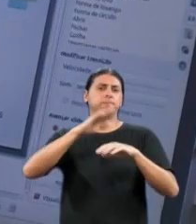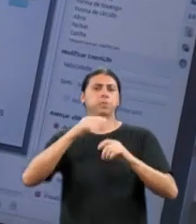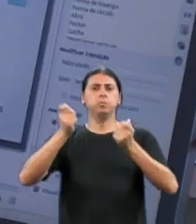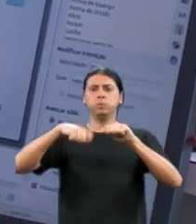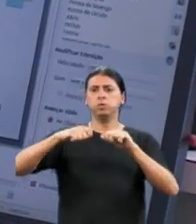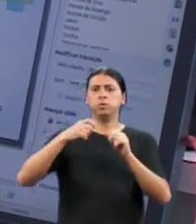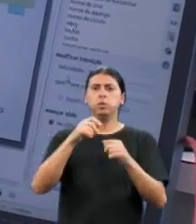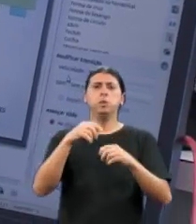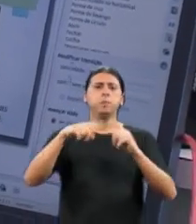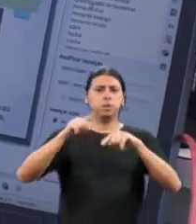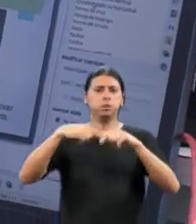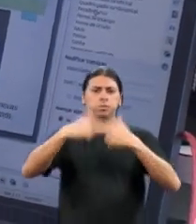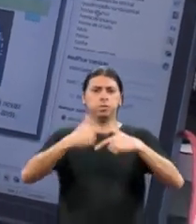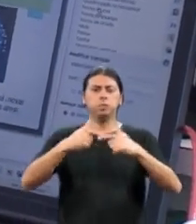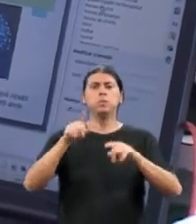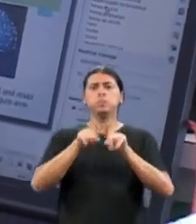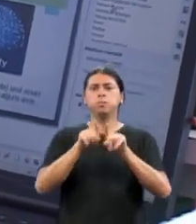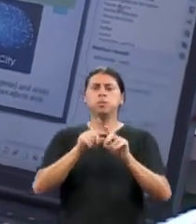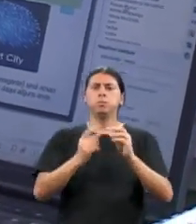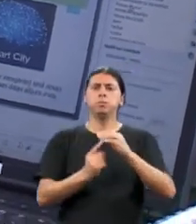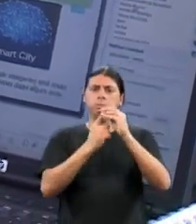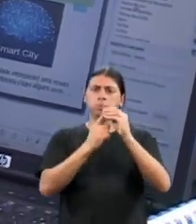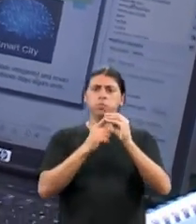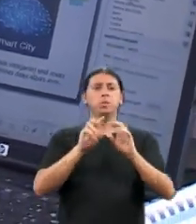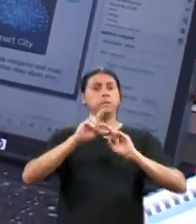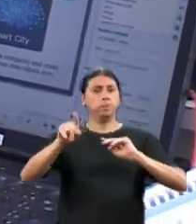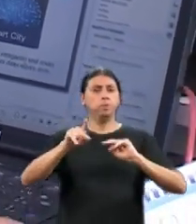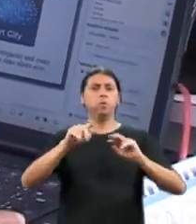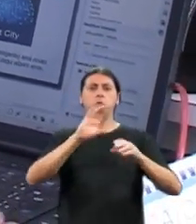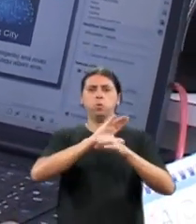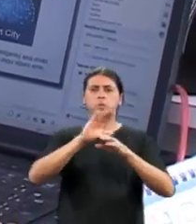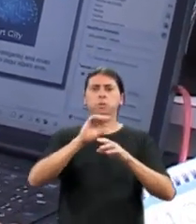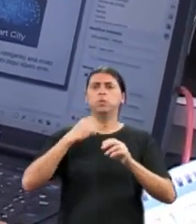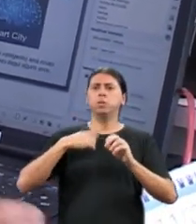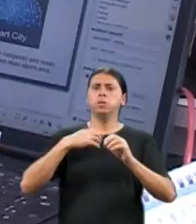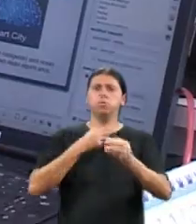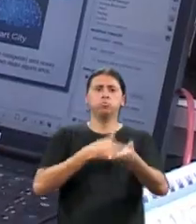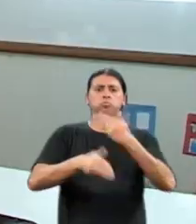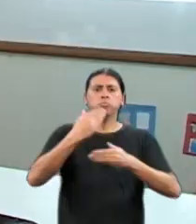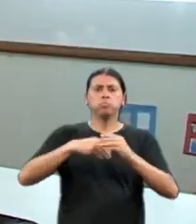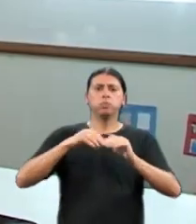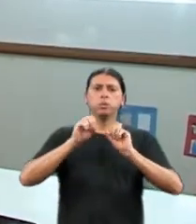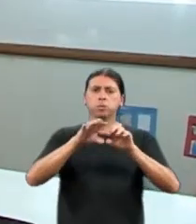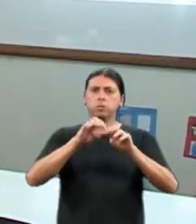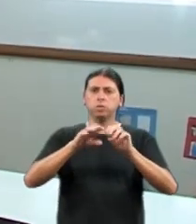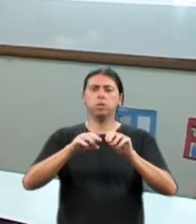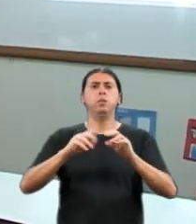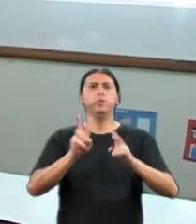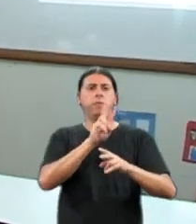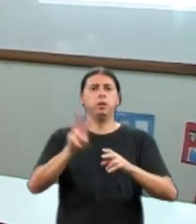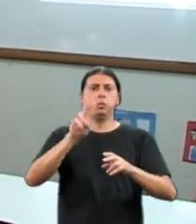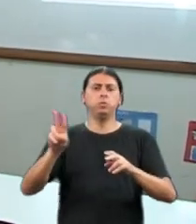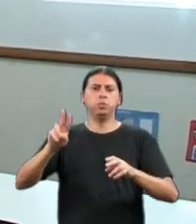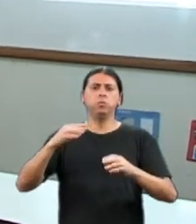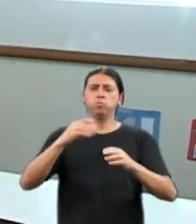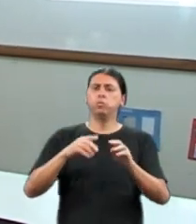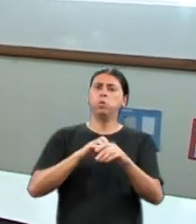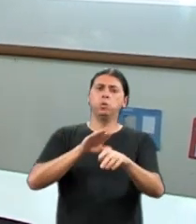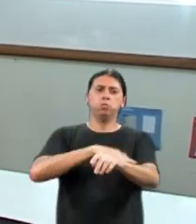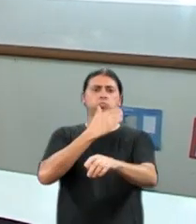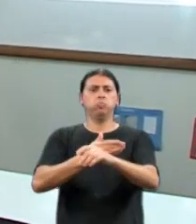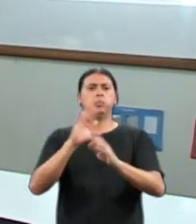para o mercado. O principal diferencial dos cursos é a transmissão de valores. Durante as aulas, a disciplina é